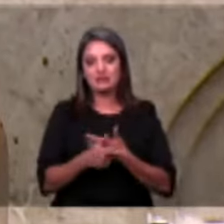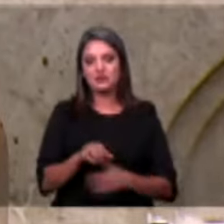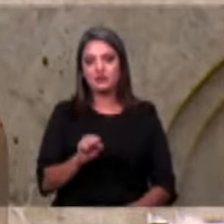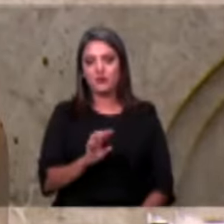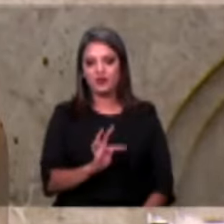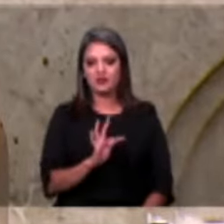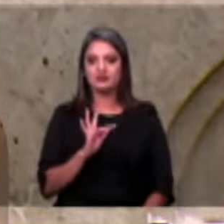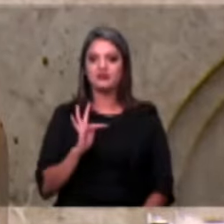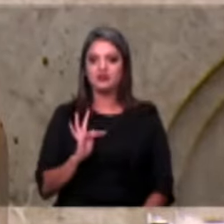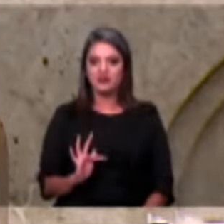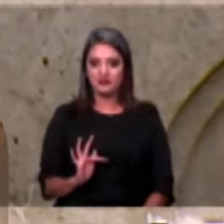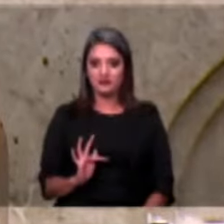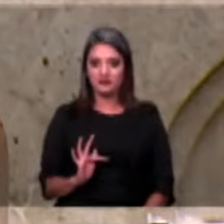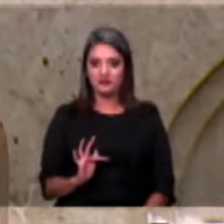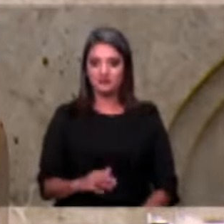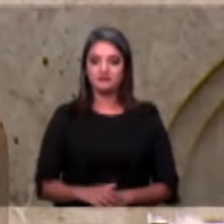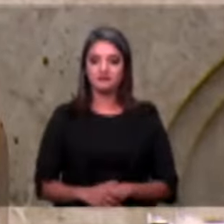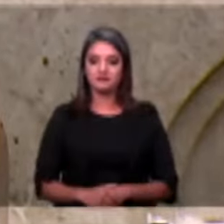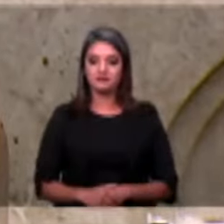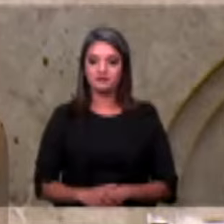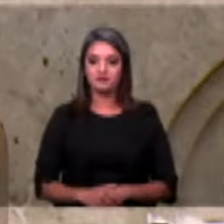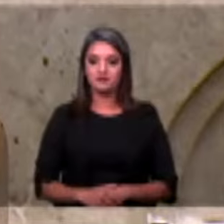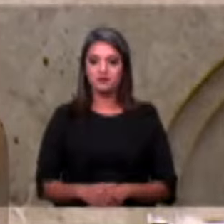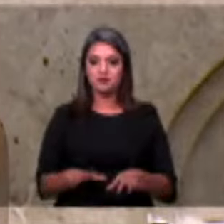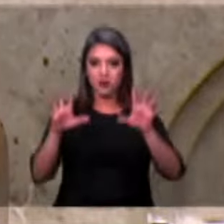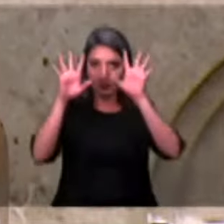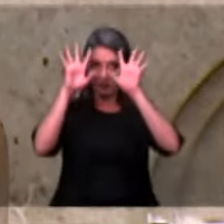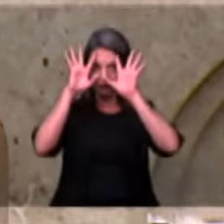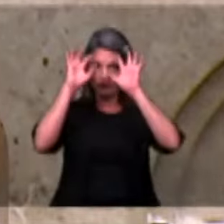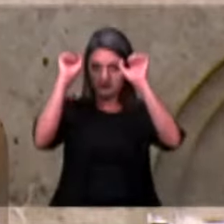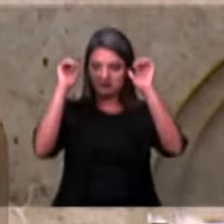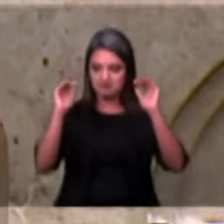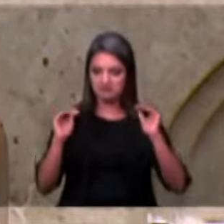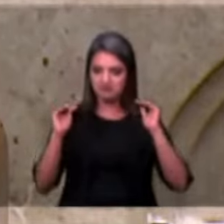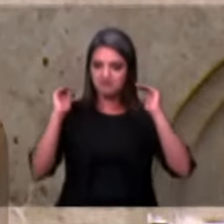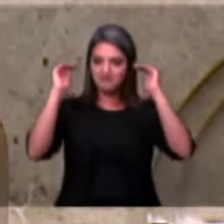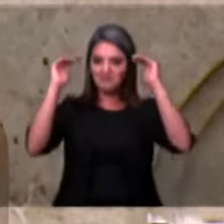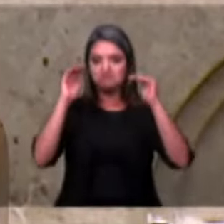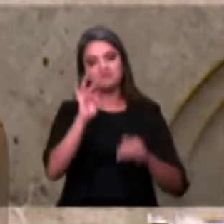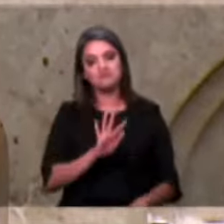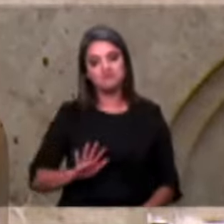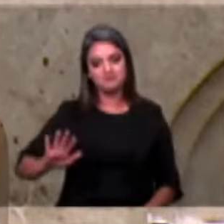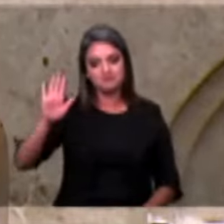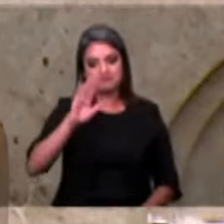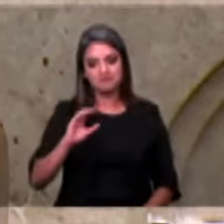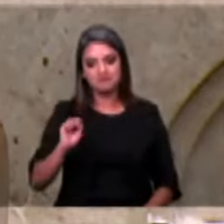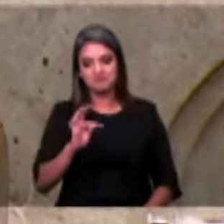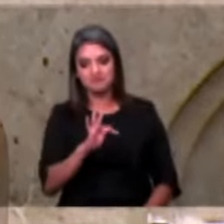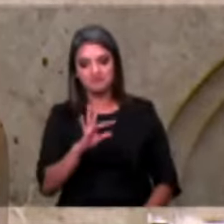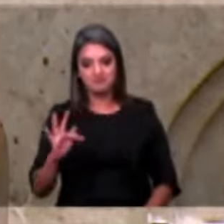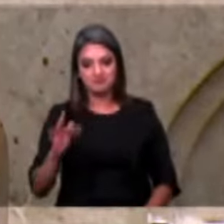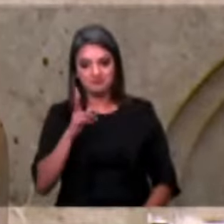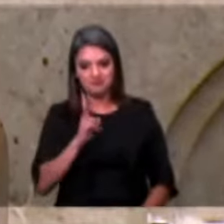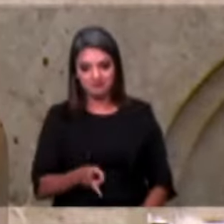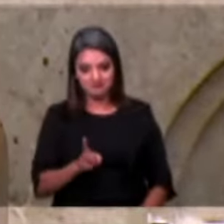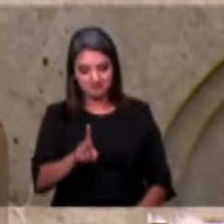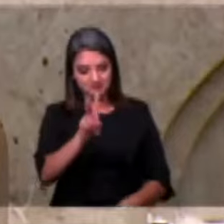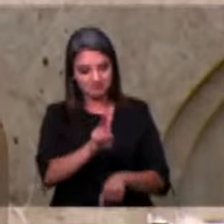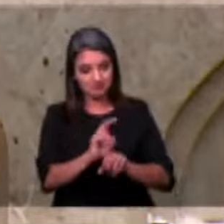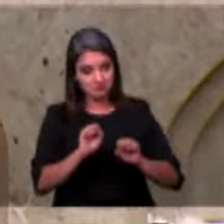Corte. O Supremo Tribunal Federal, em permanente vigília, na guarda